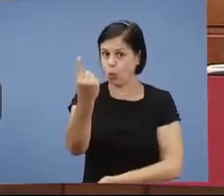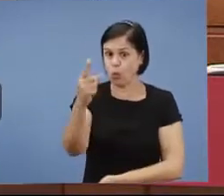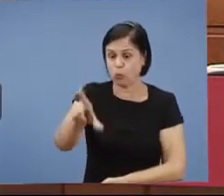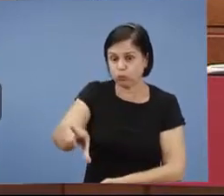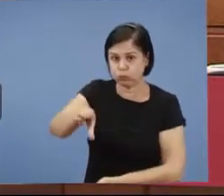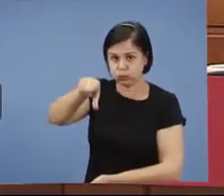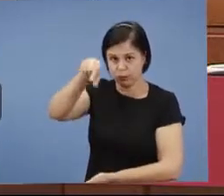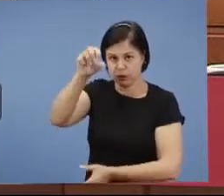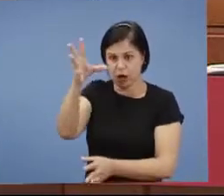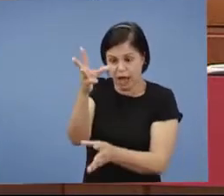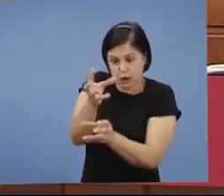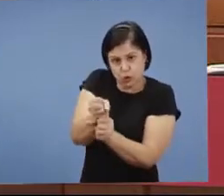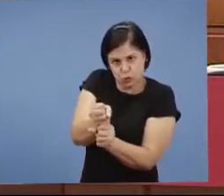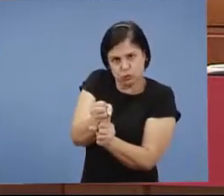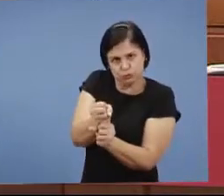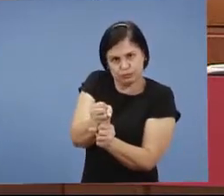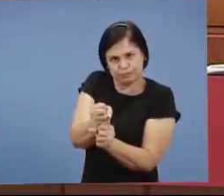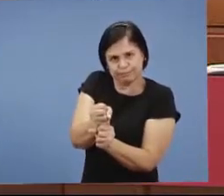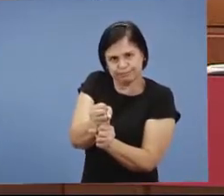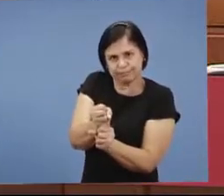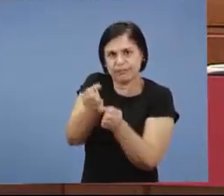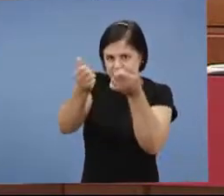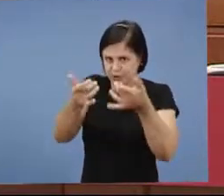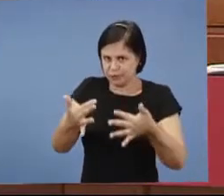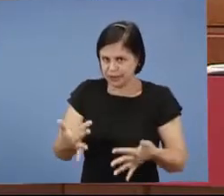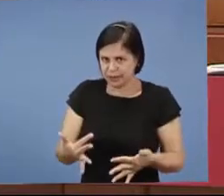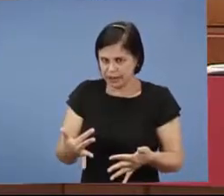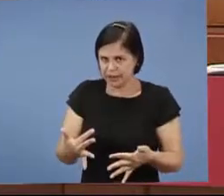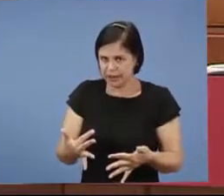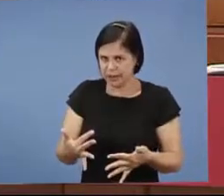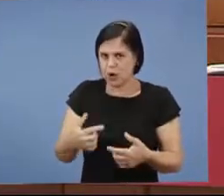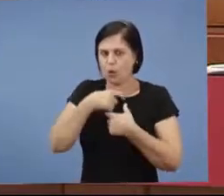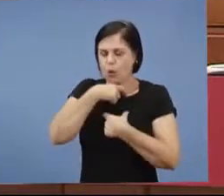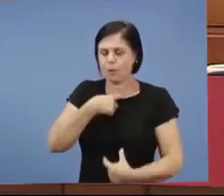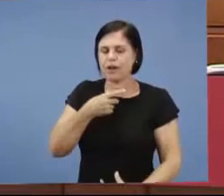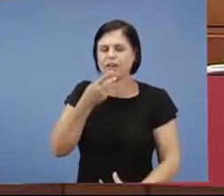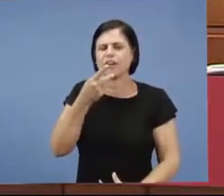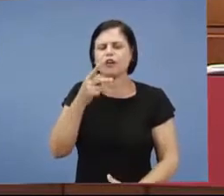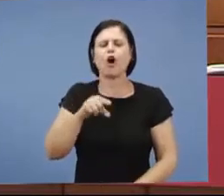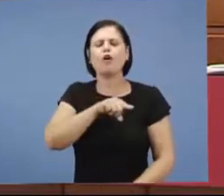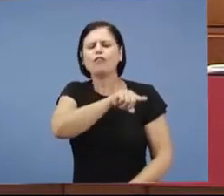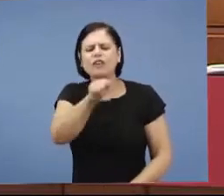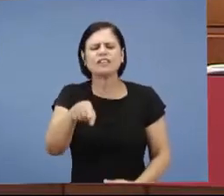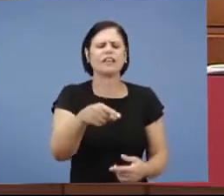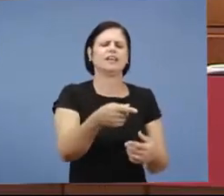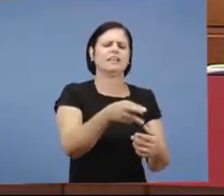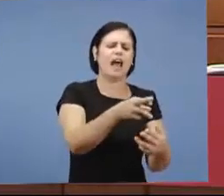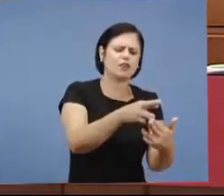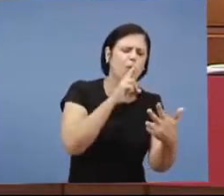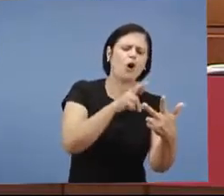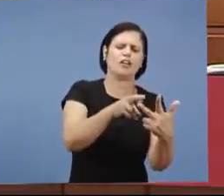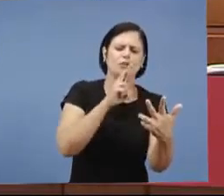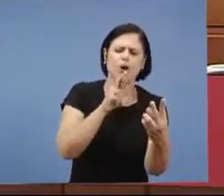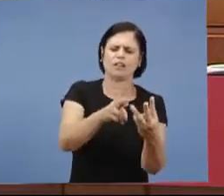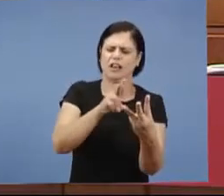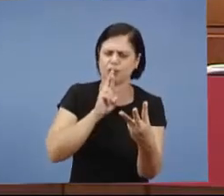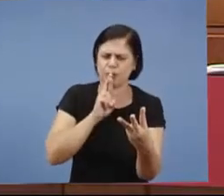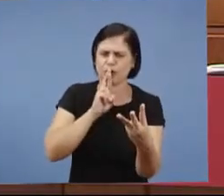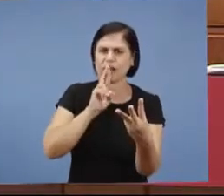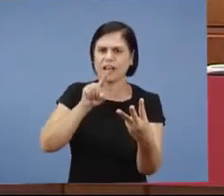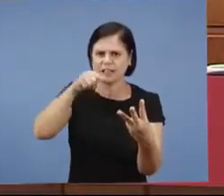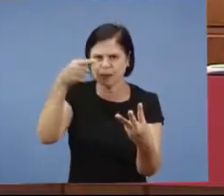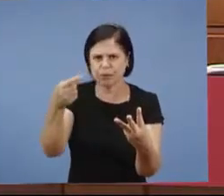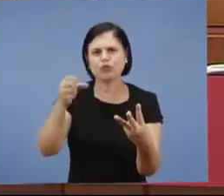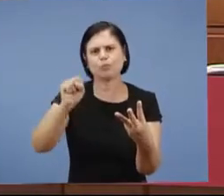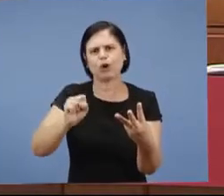uma condensação de 3 minutos para dizer à igreja, olha, vocês disseram isso, isso, isso, isso. E pode ser